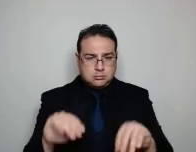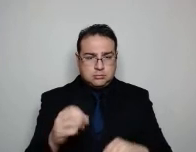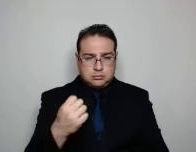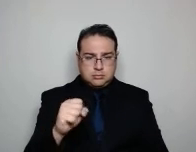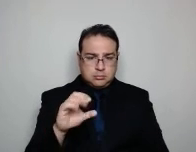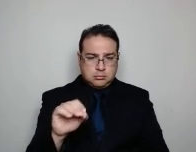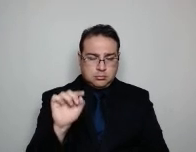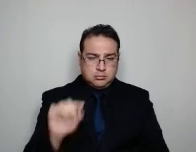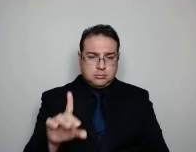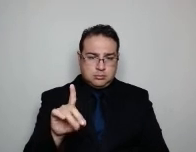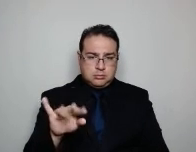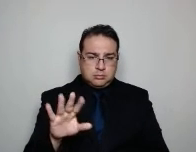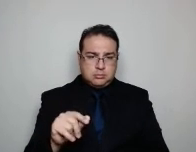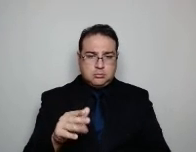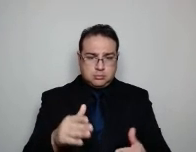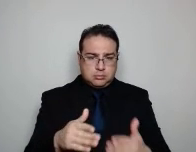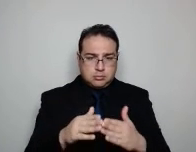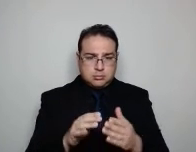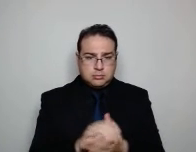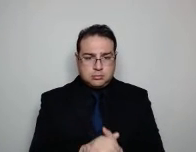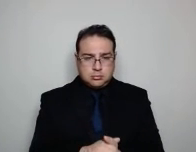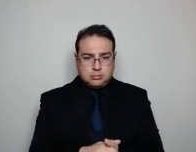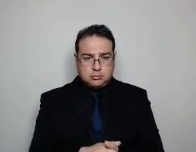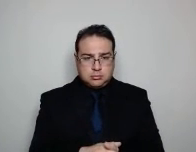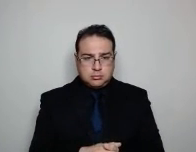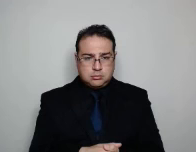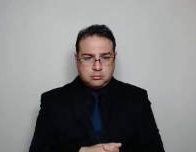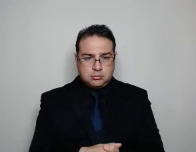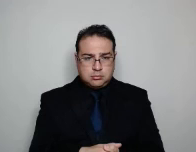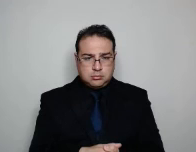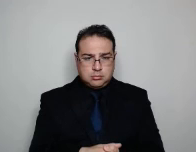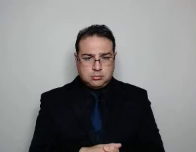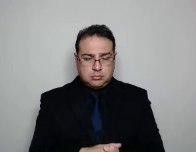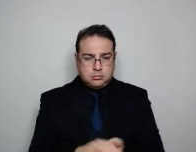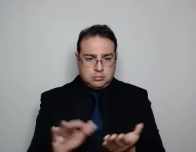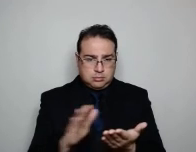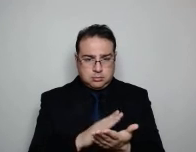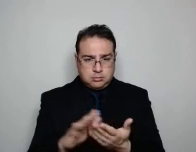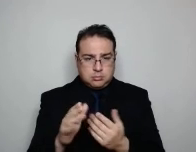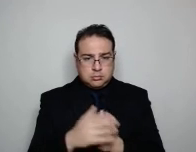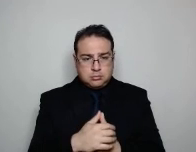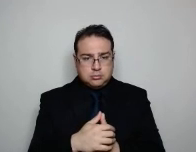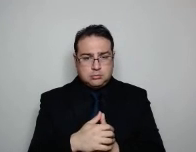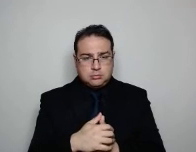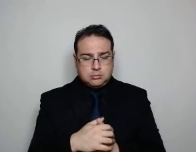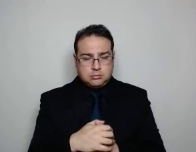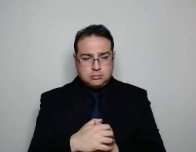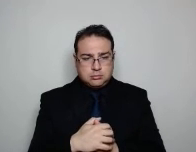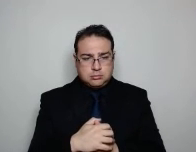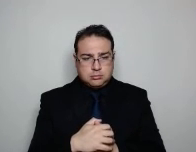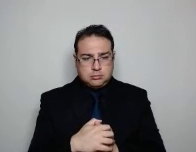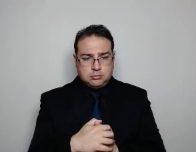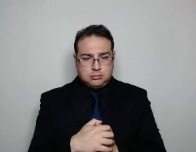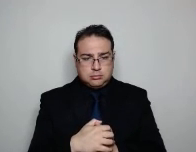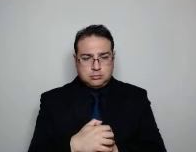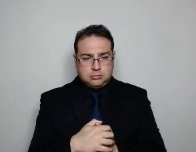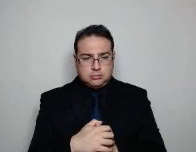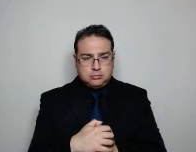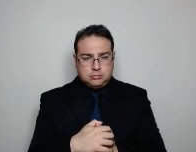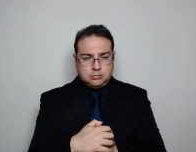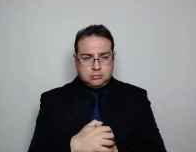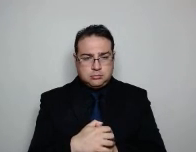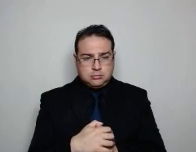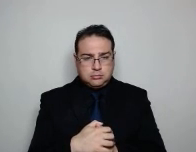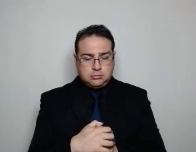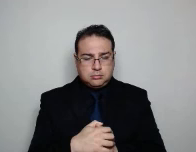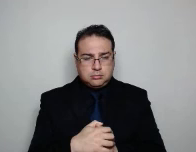data do requerimento do ingresso. Viu? entendeu? E não da,